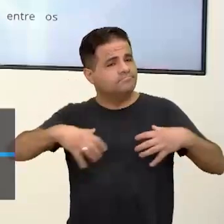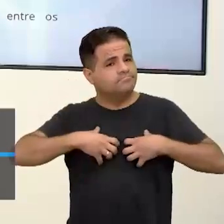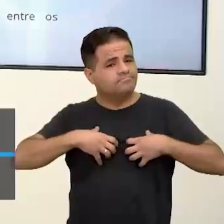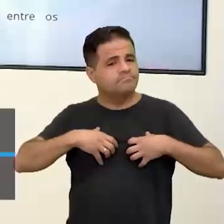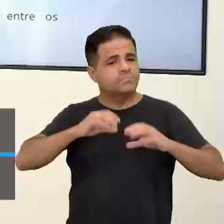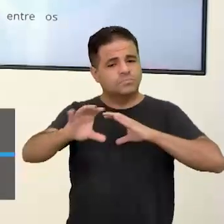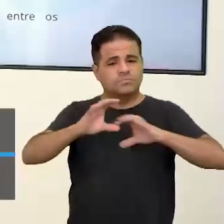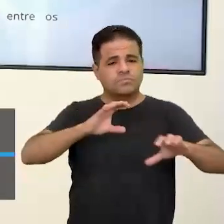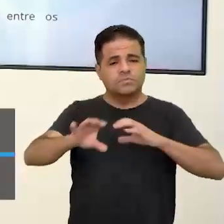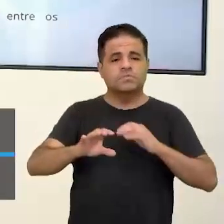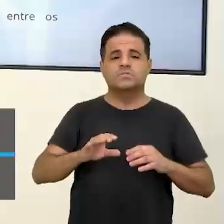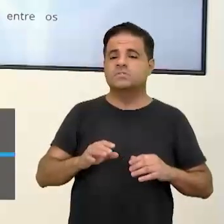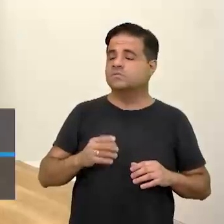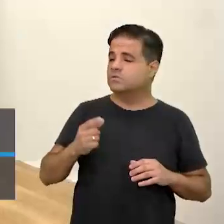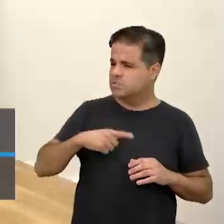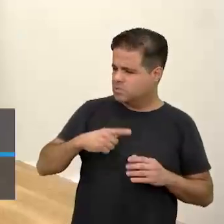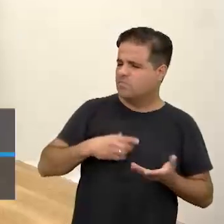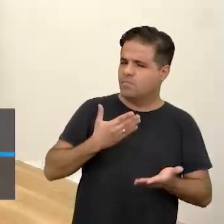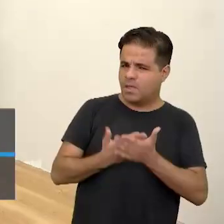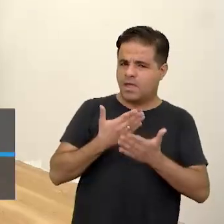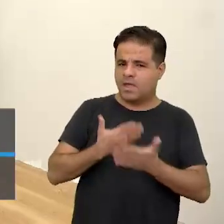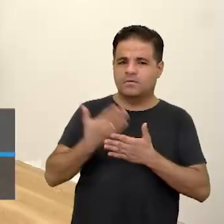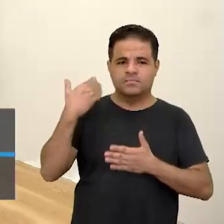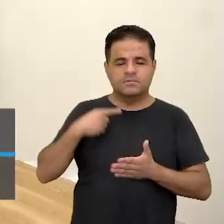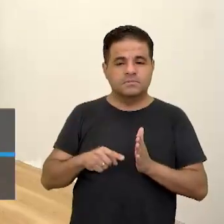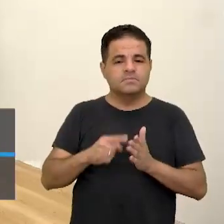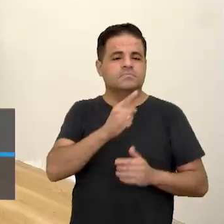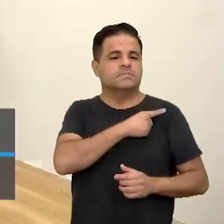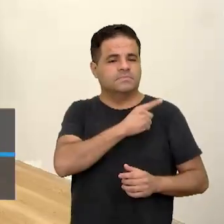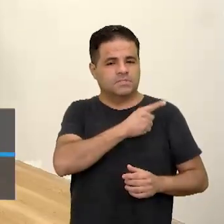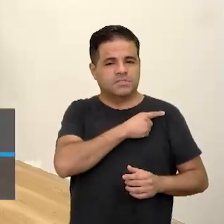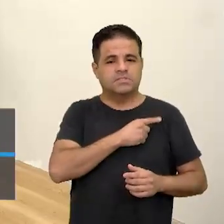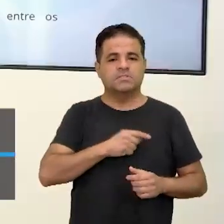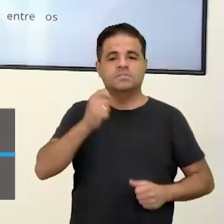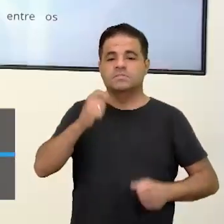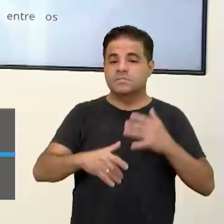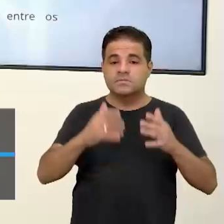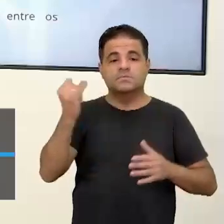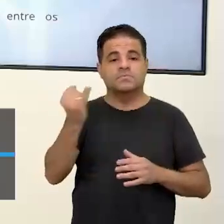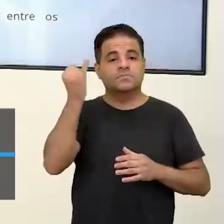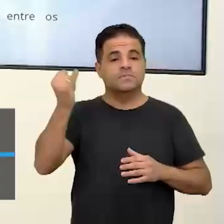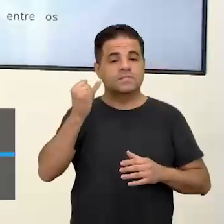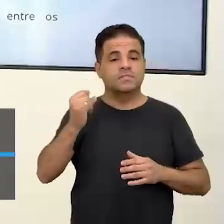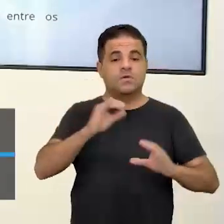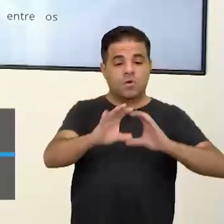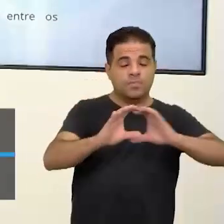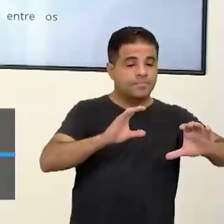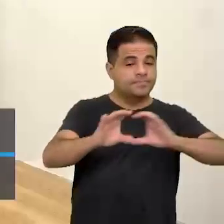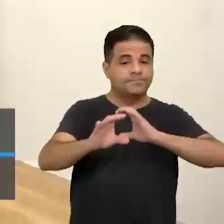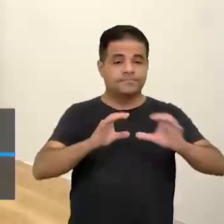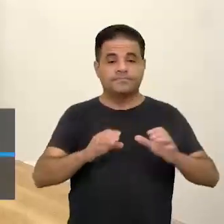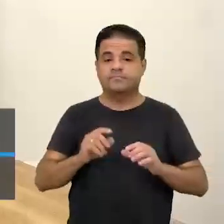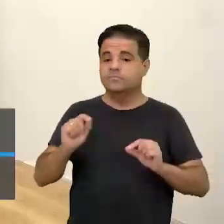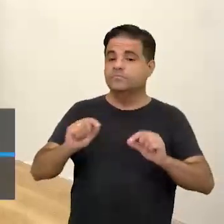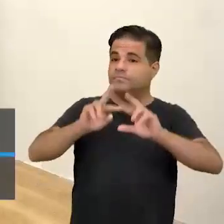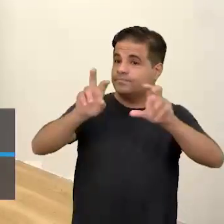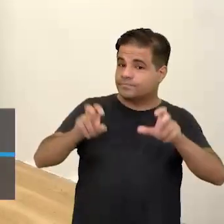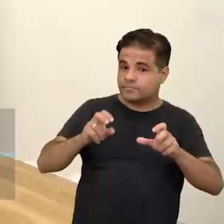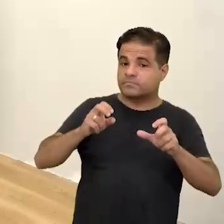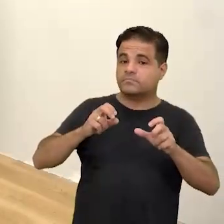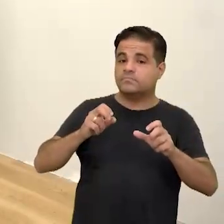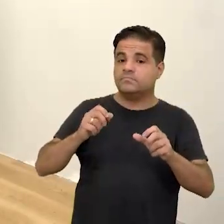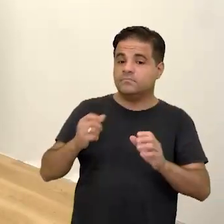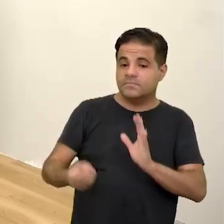comunicação. E, Thiago, nós tivemos uma aula, né, na primeira série sobre a importância de entender a comunicação, aquilo que é